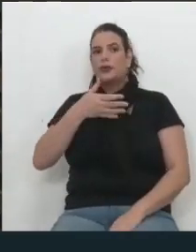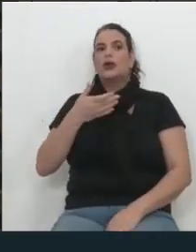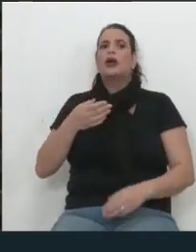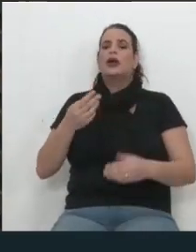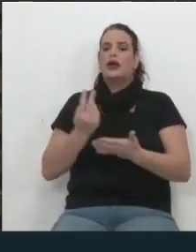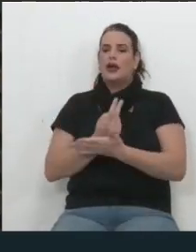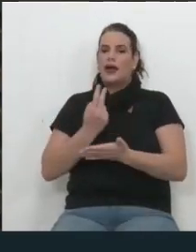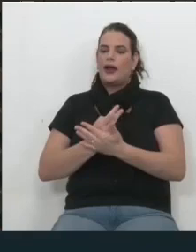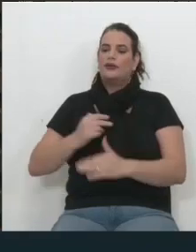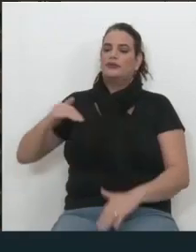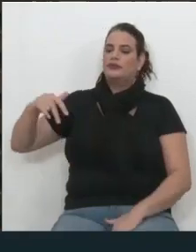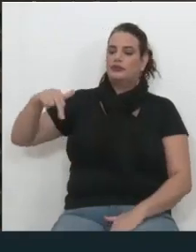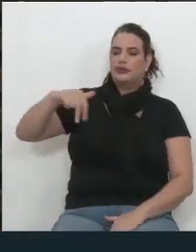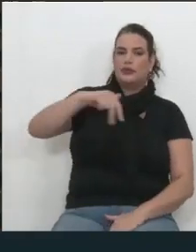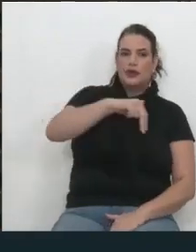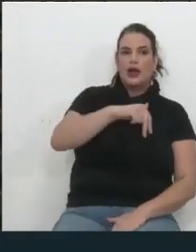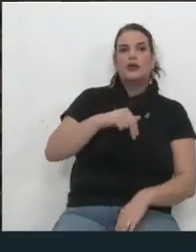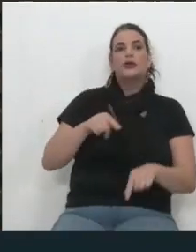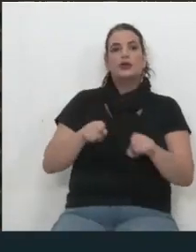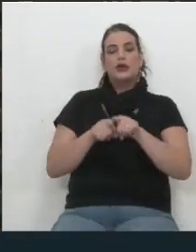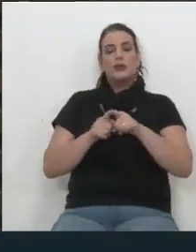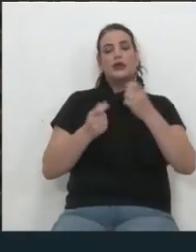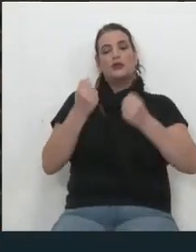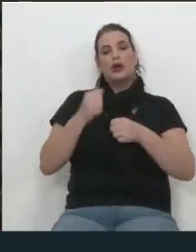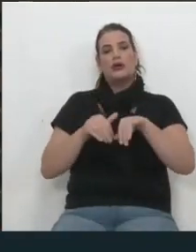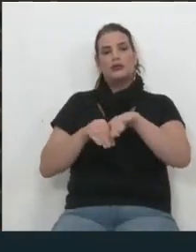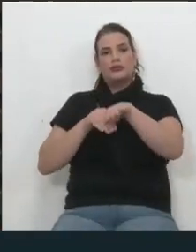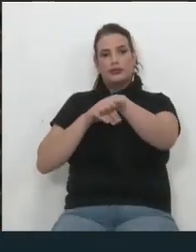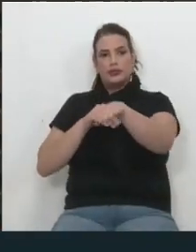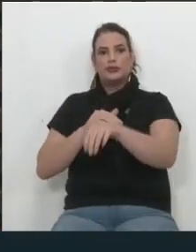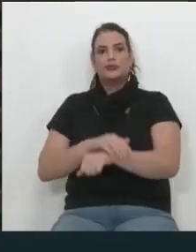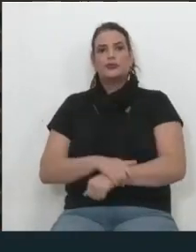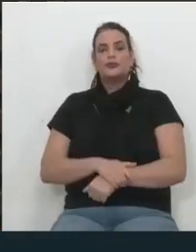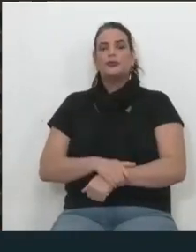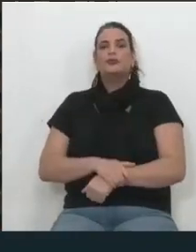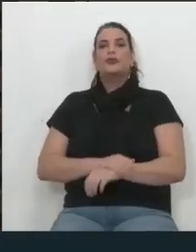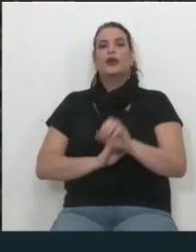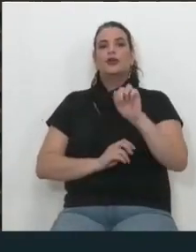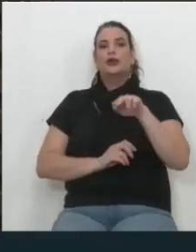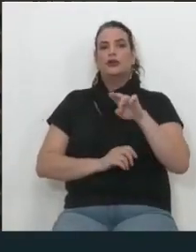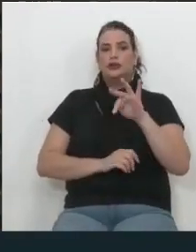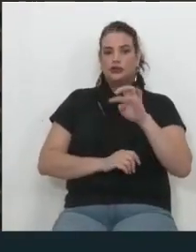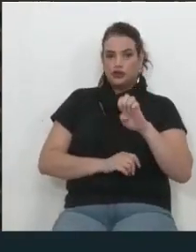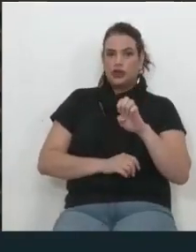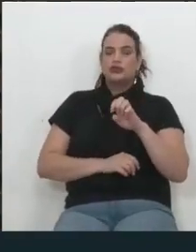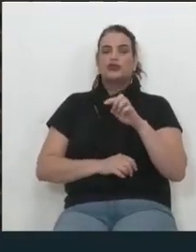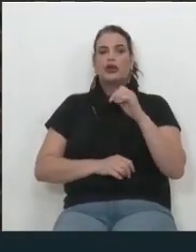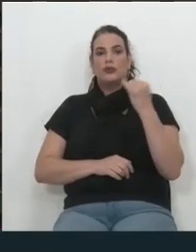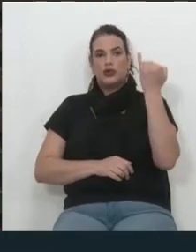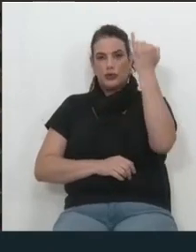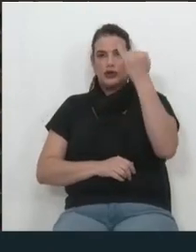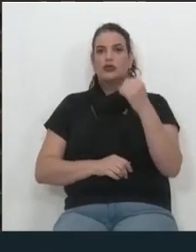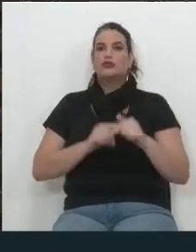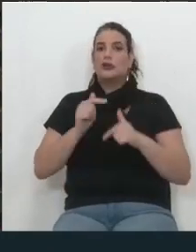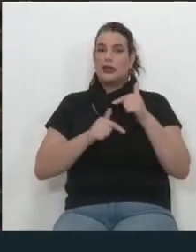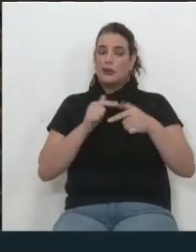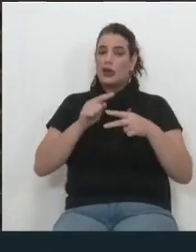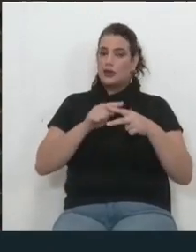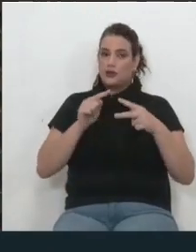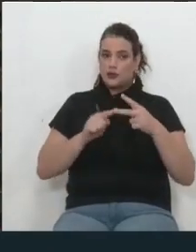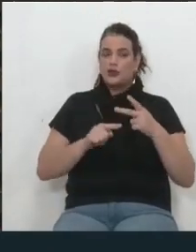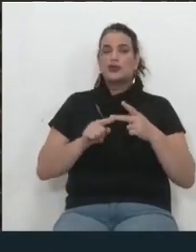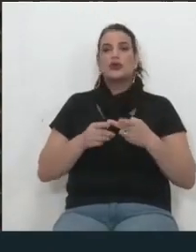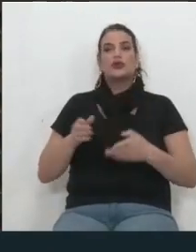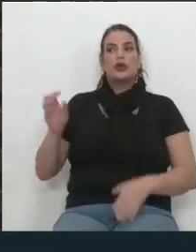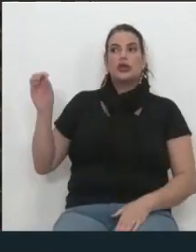próprio motorista. Então, os agentes de trânsito, eles servem para isso, para trabalhar as duas situações. Não adianta só colocar